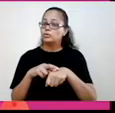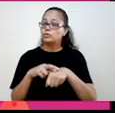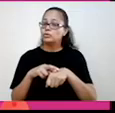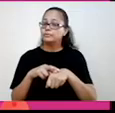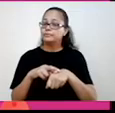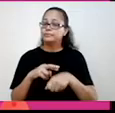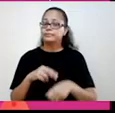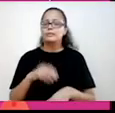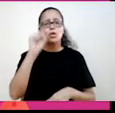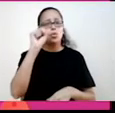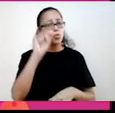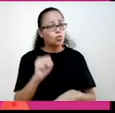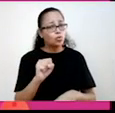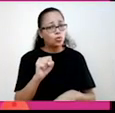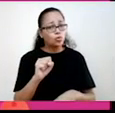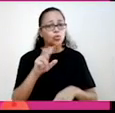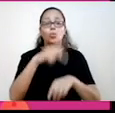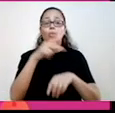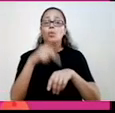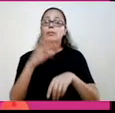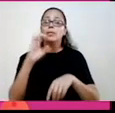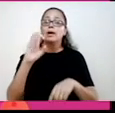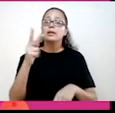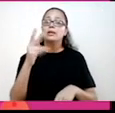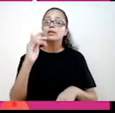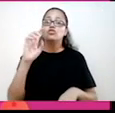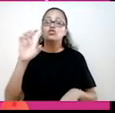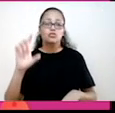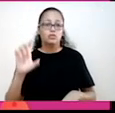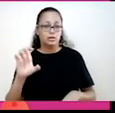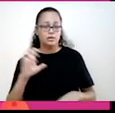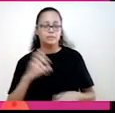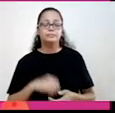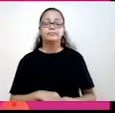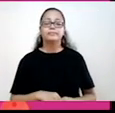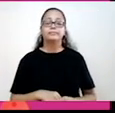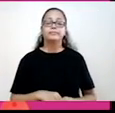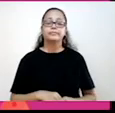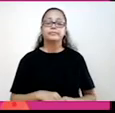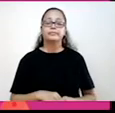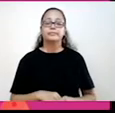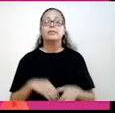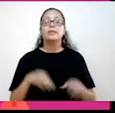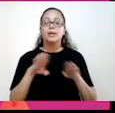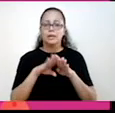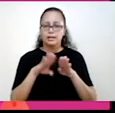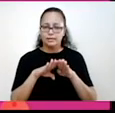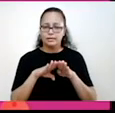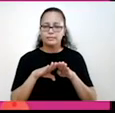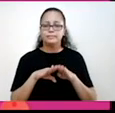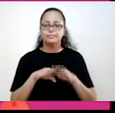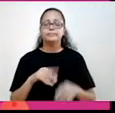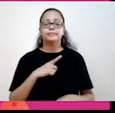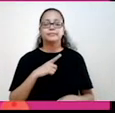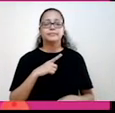aqui ao sul do Chile, certo? E tem algumas partes aqui também, olha só.